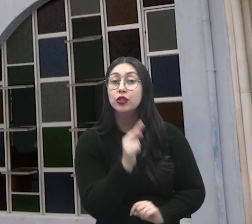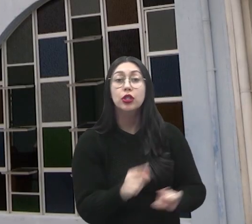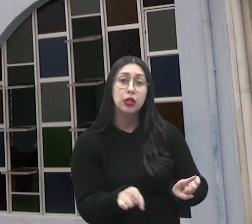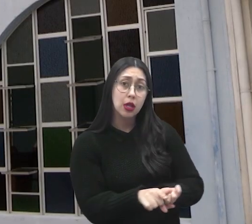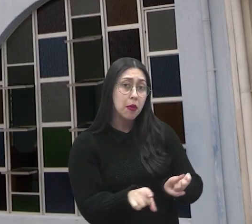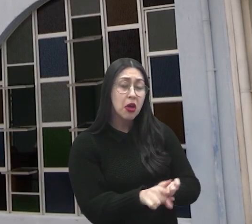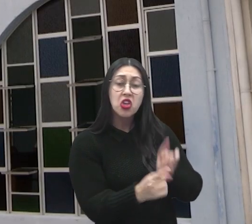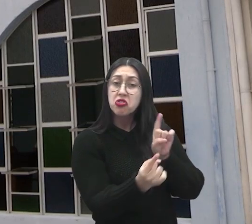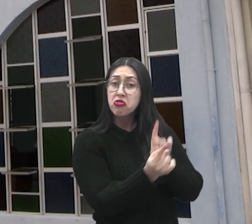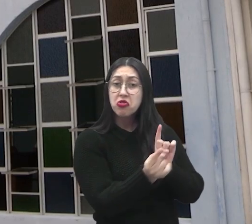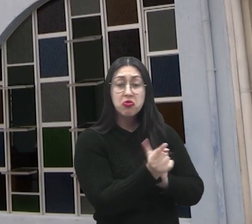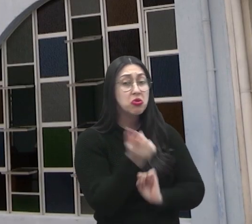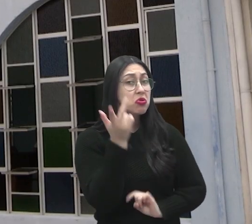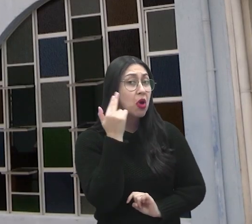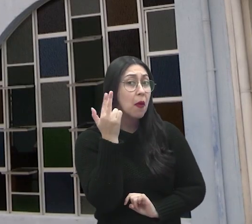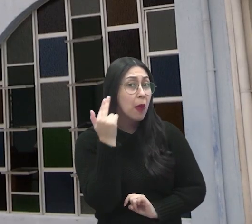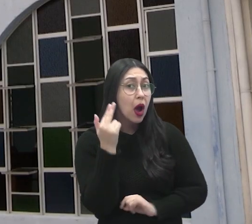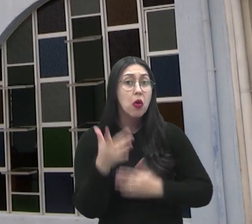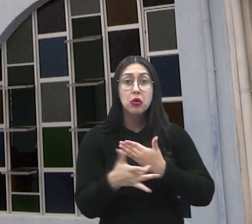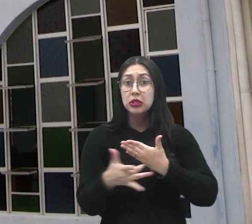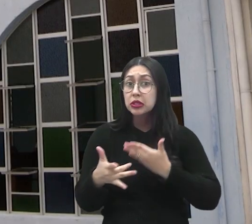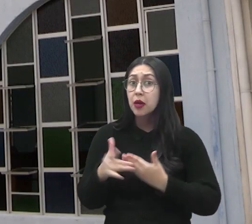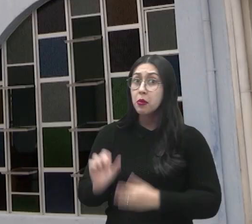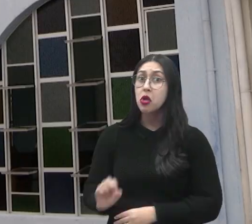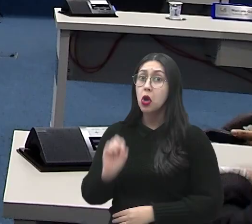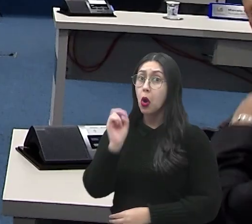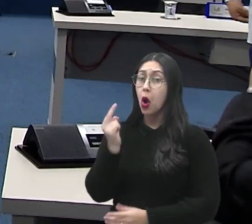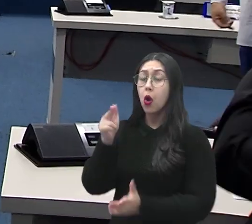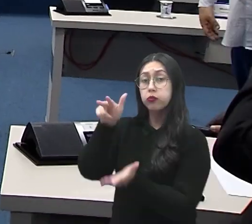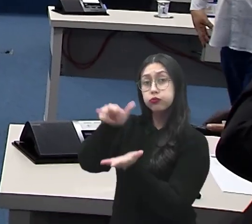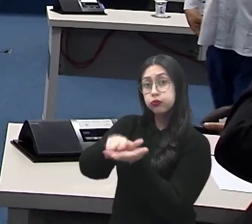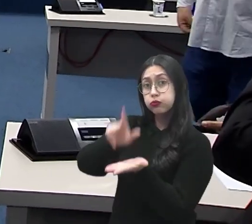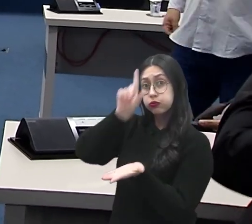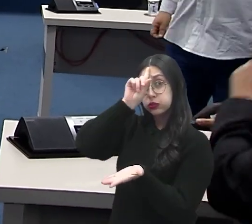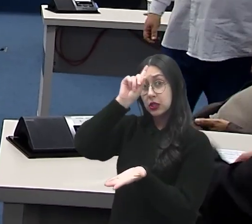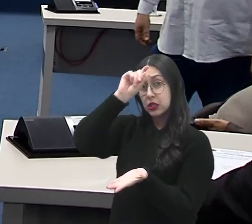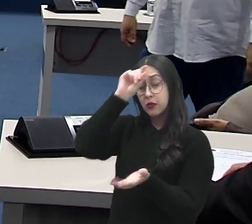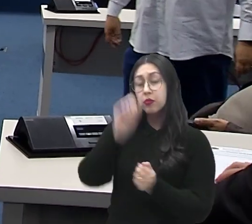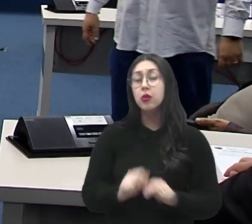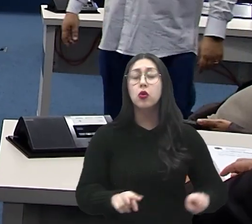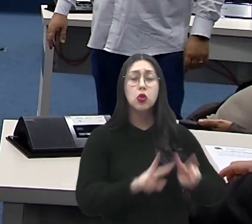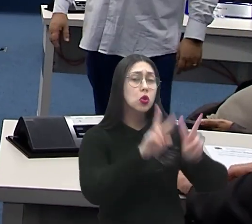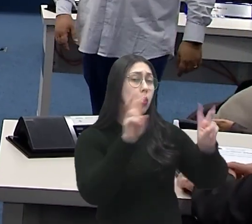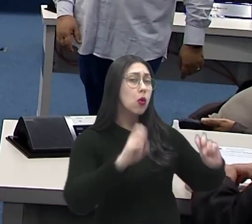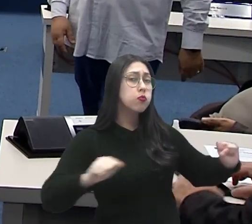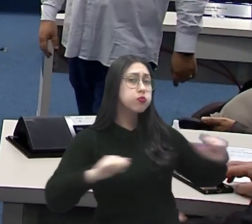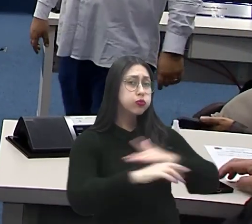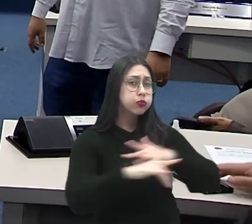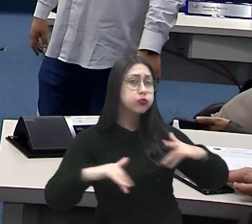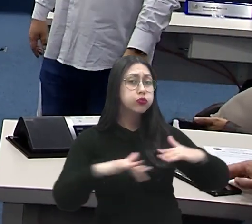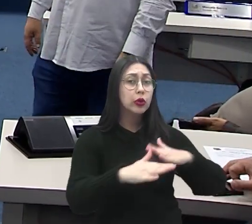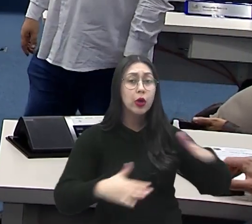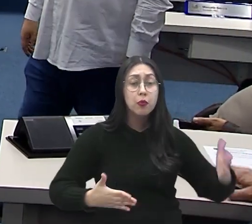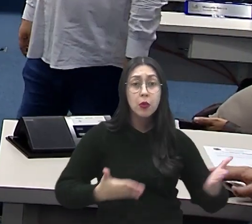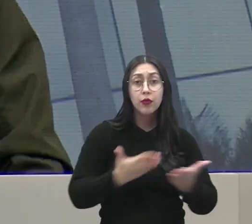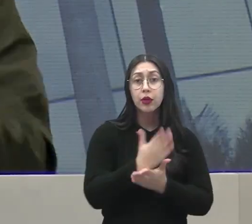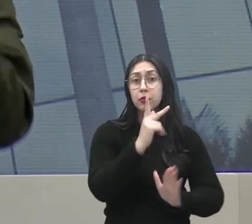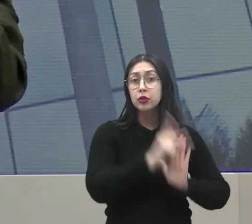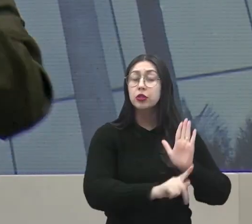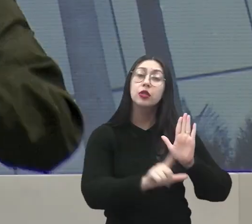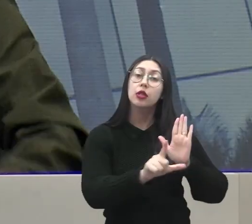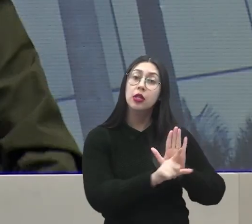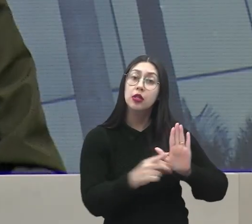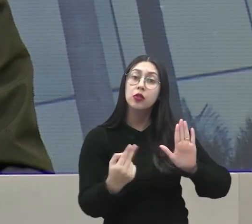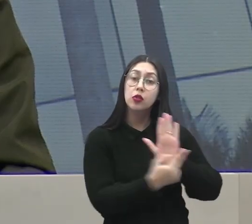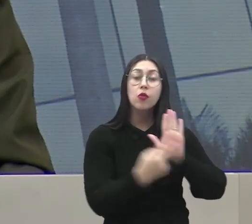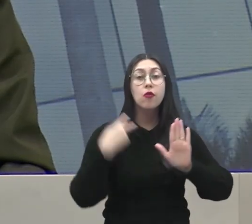emergência, consultas, exames e internações. No tema da mobilidade urbana, os parlamentares aprovaram o projeto do